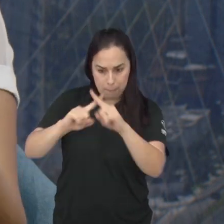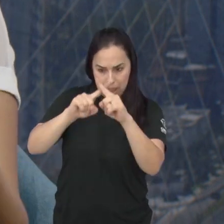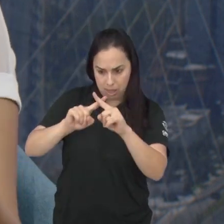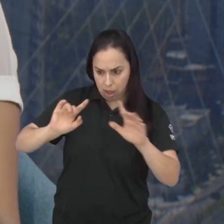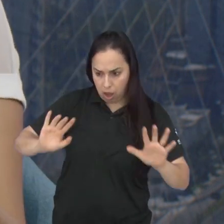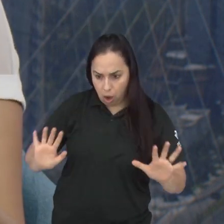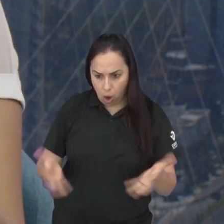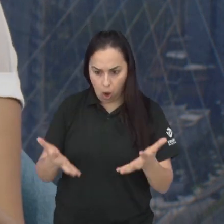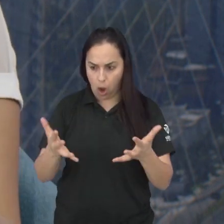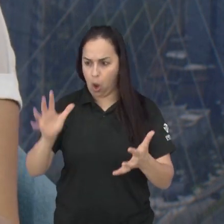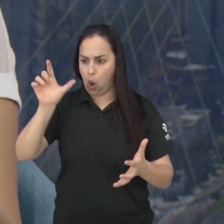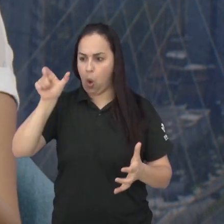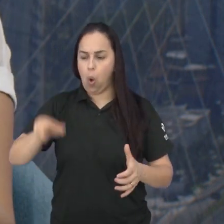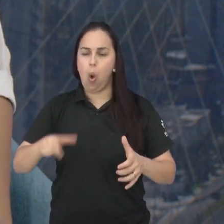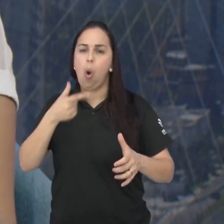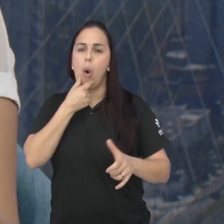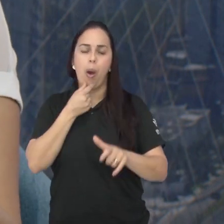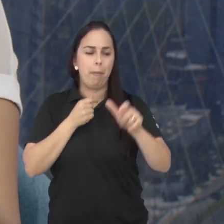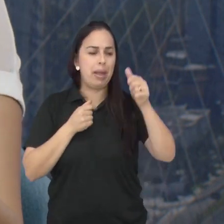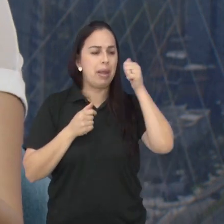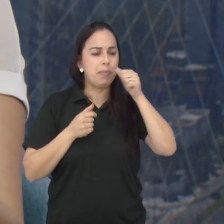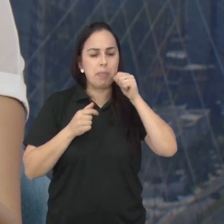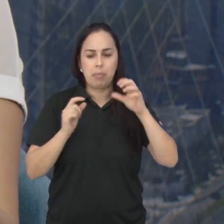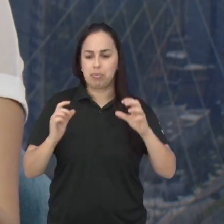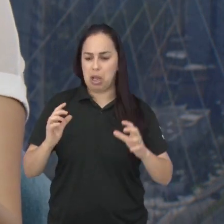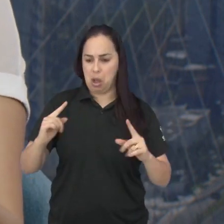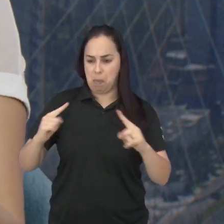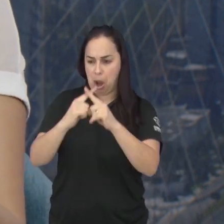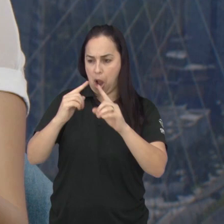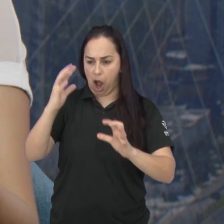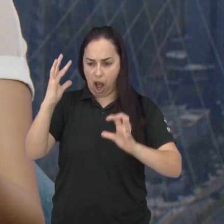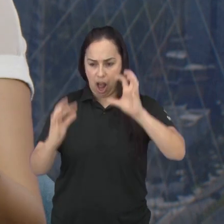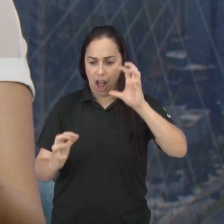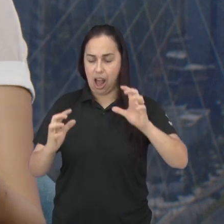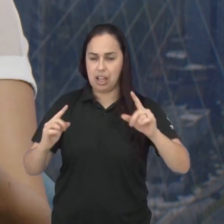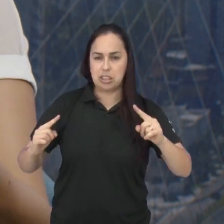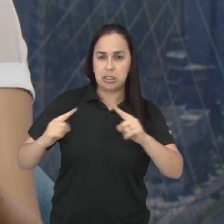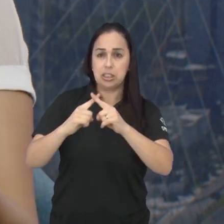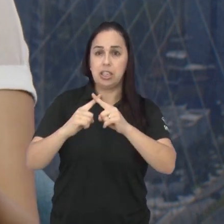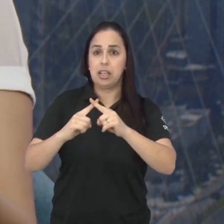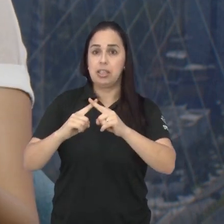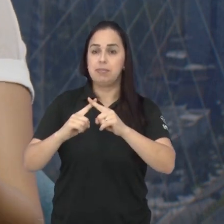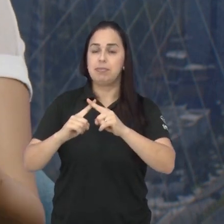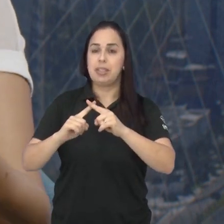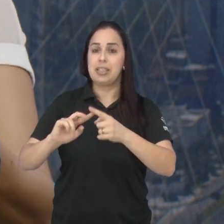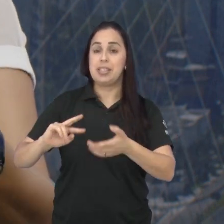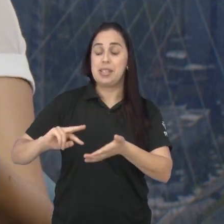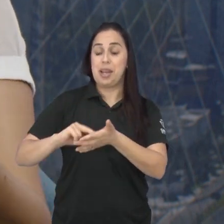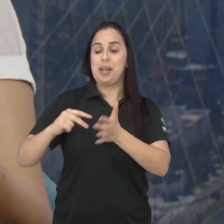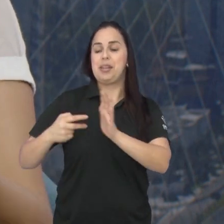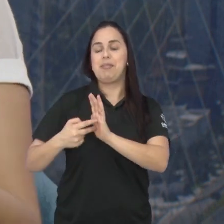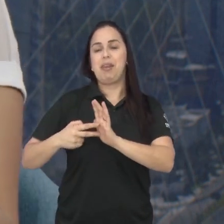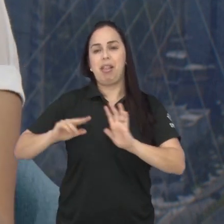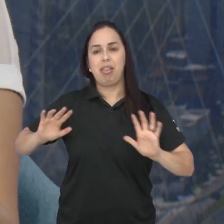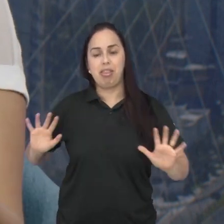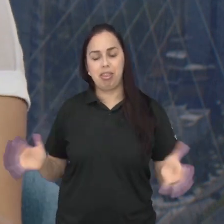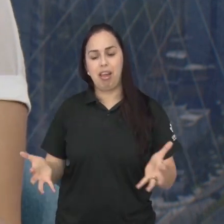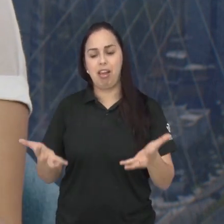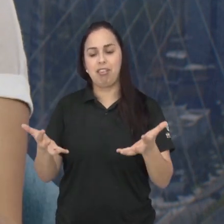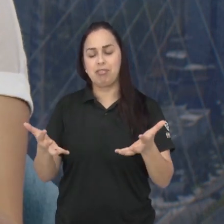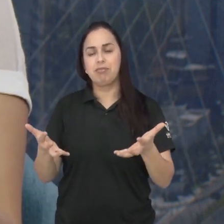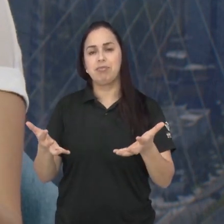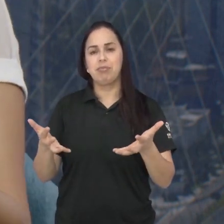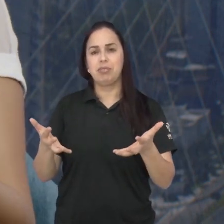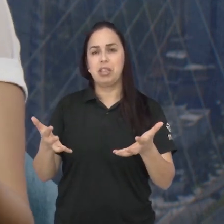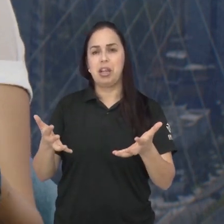entre homens e mulheres desde muito cedo dentro da minha casa, eu estou educando para uma